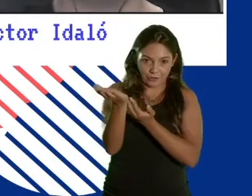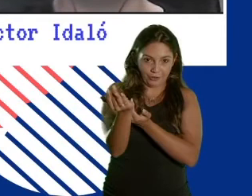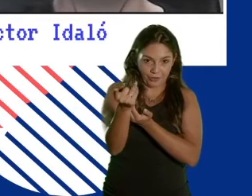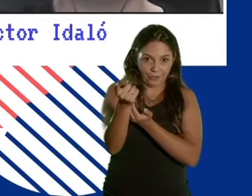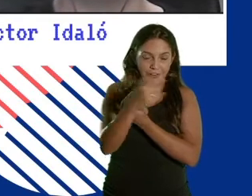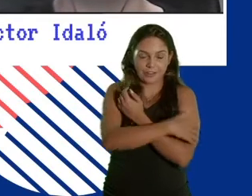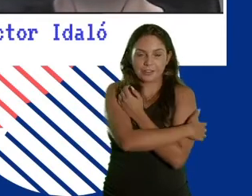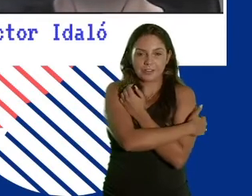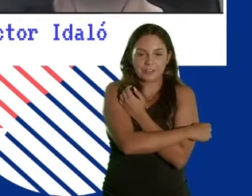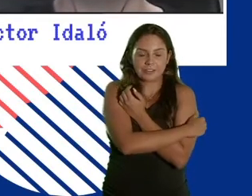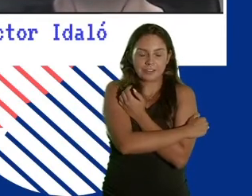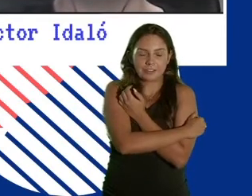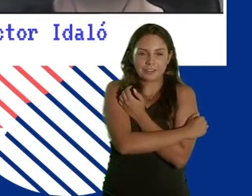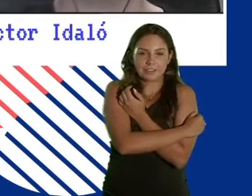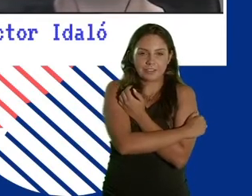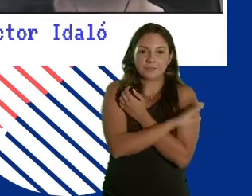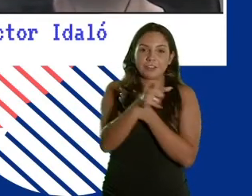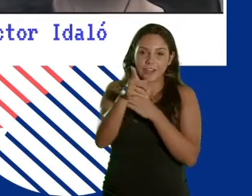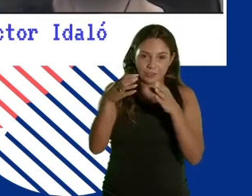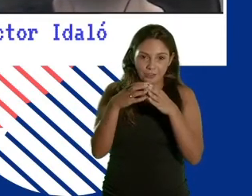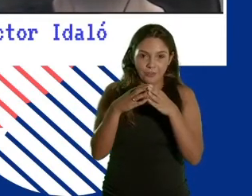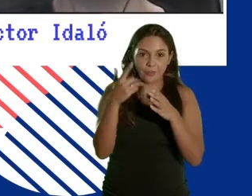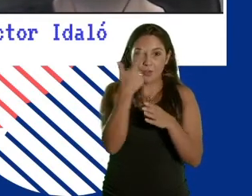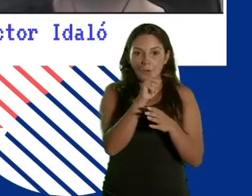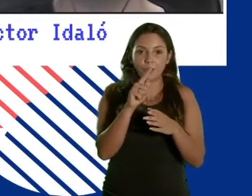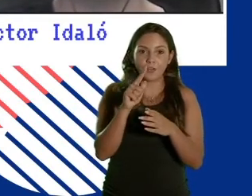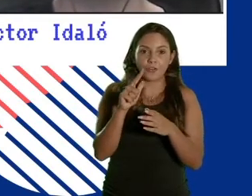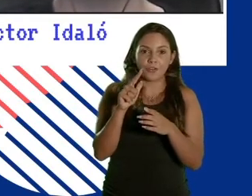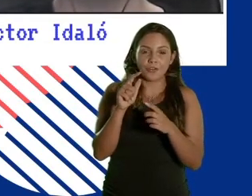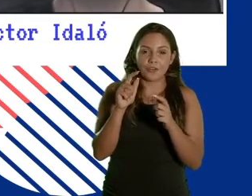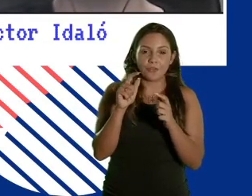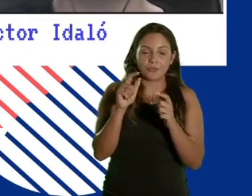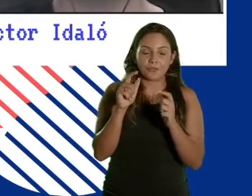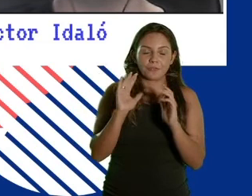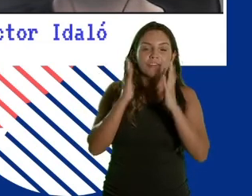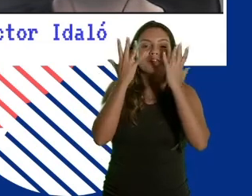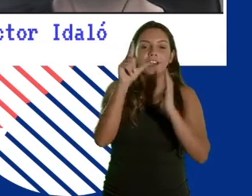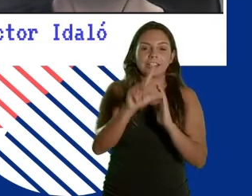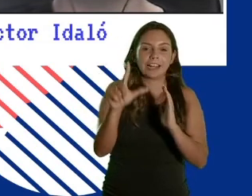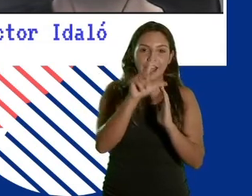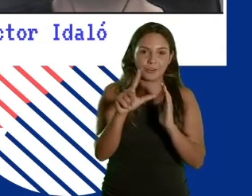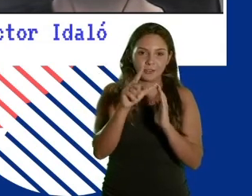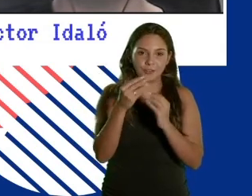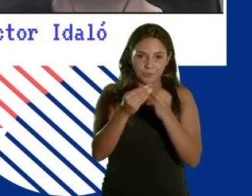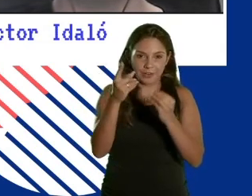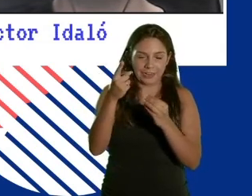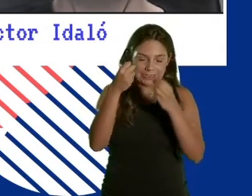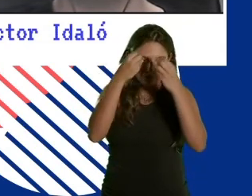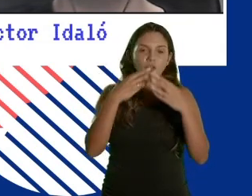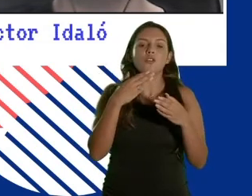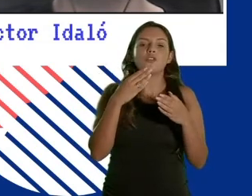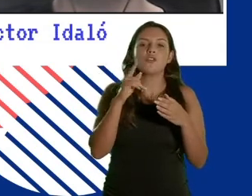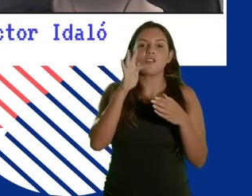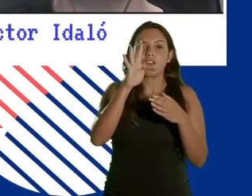João participou esse ano. Ele é um encanto. Ele já participou esse ano de um outro festival literário. Como é que foi, João, essa questão? Você participou